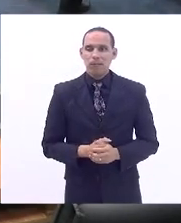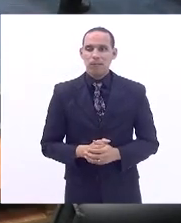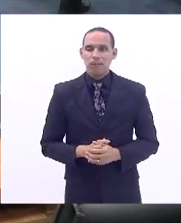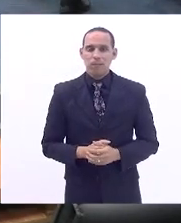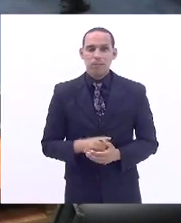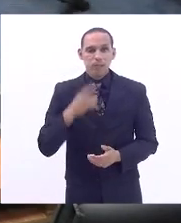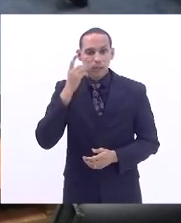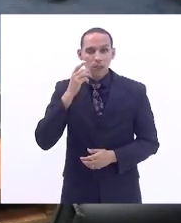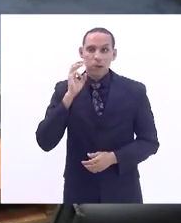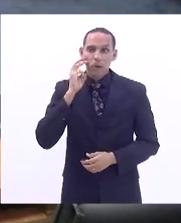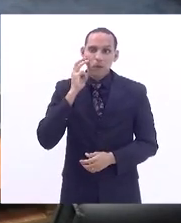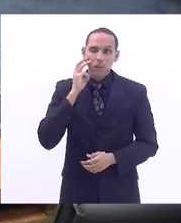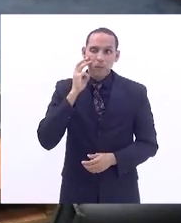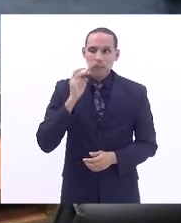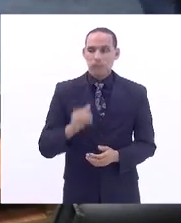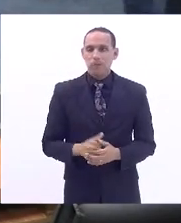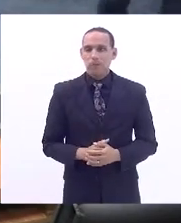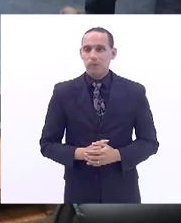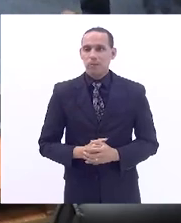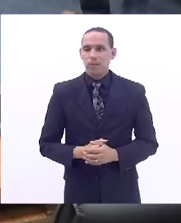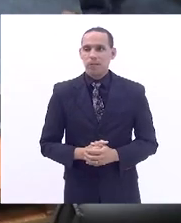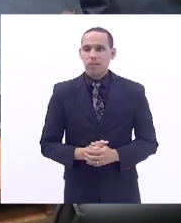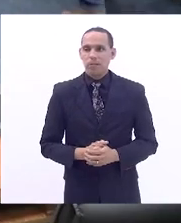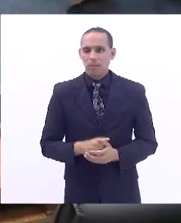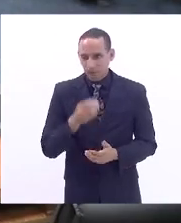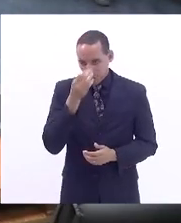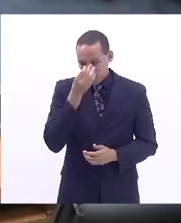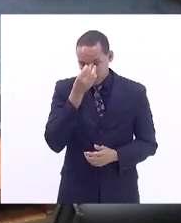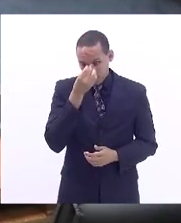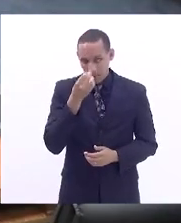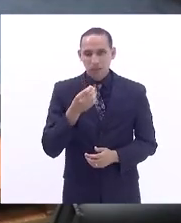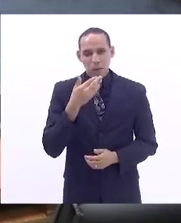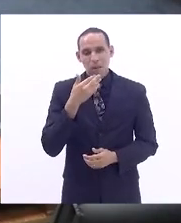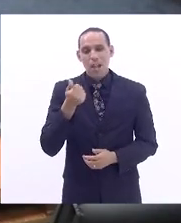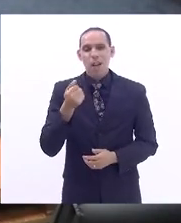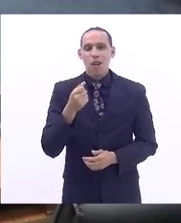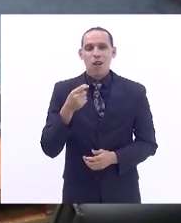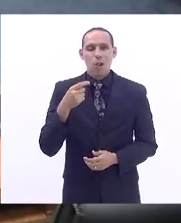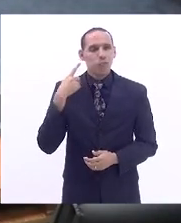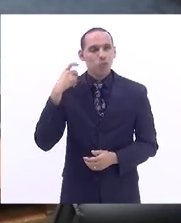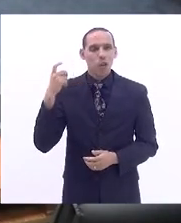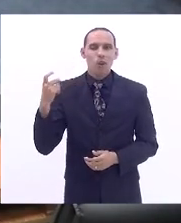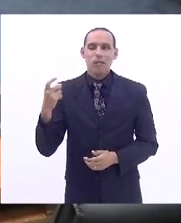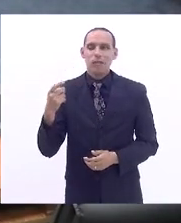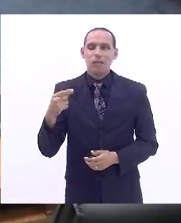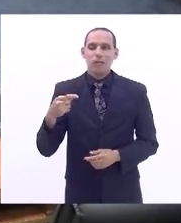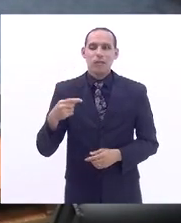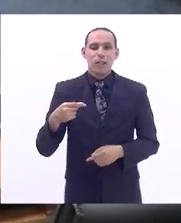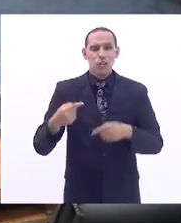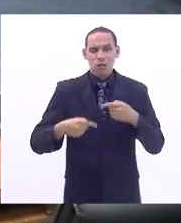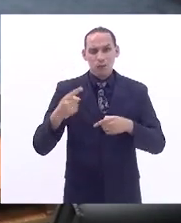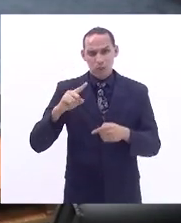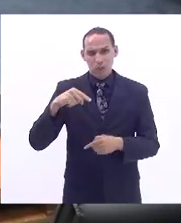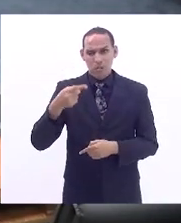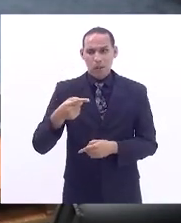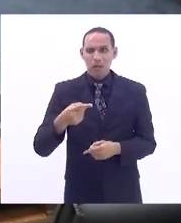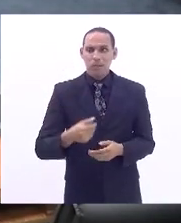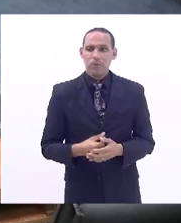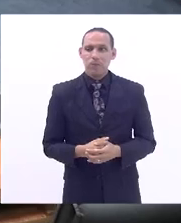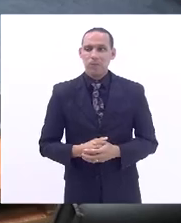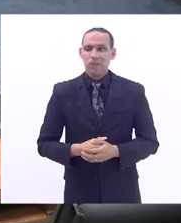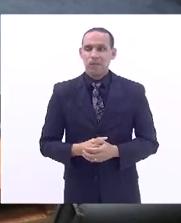o Deputado waldeck Carneiro e agora sim melhorou o som para discutir mais tarde